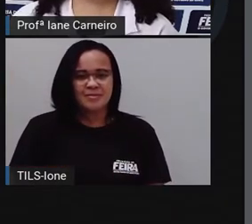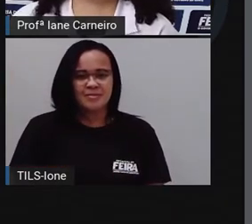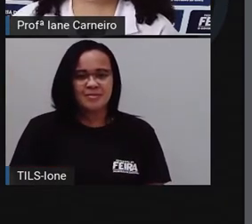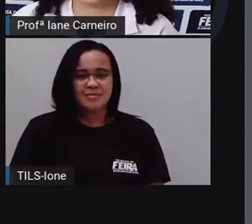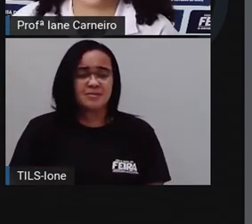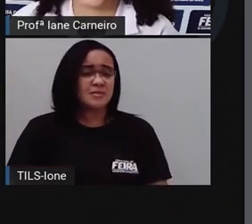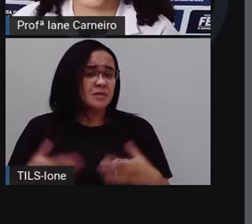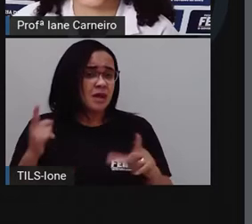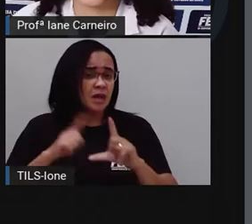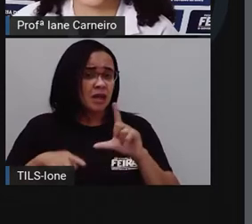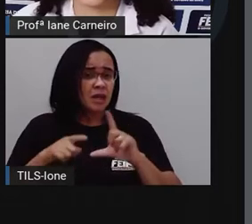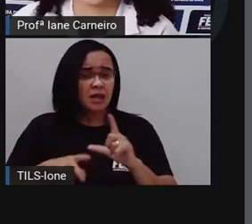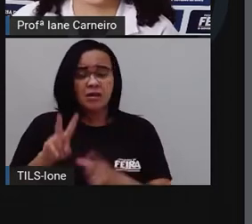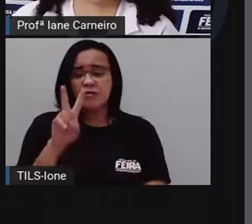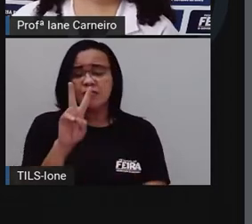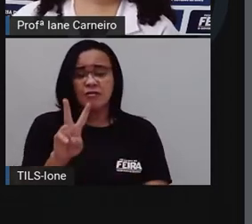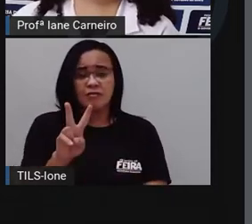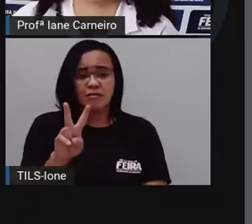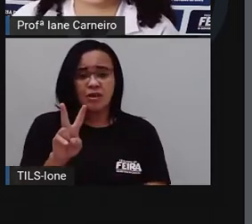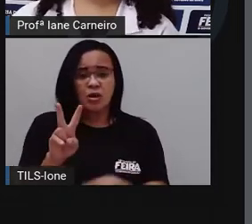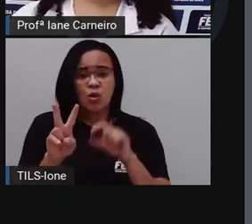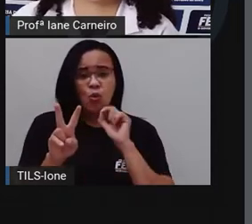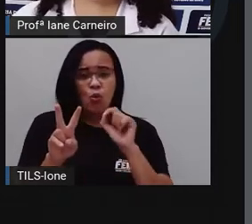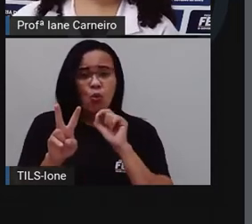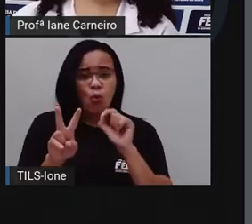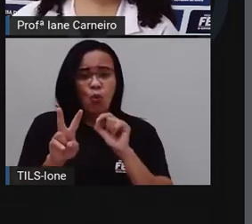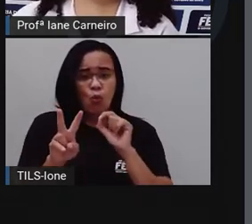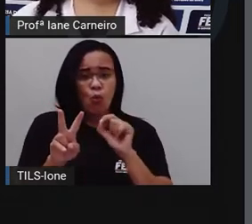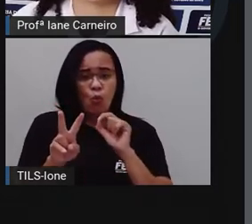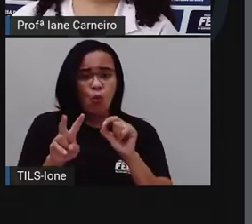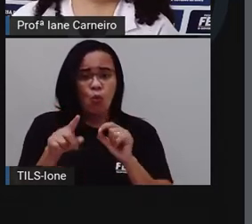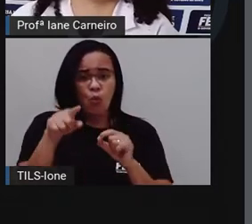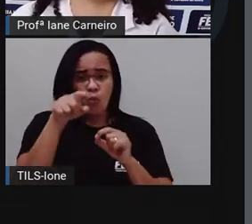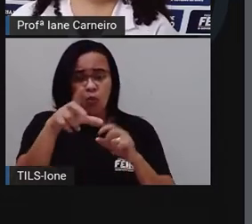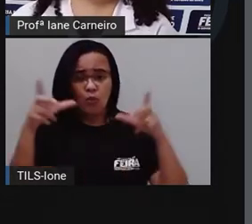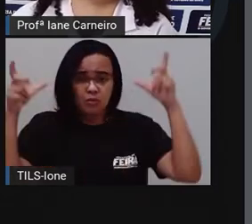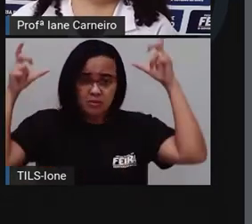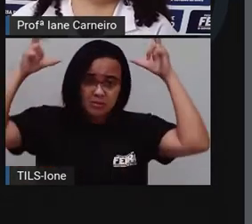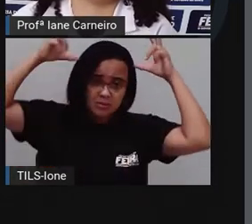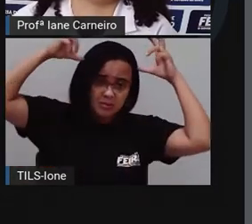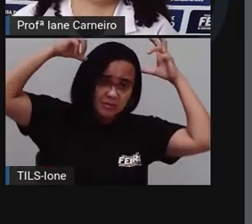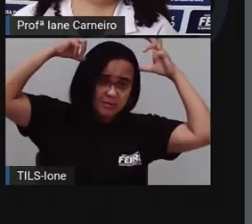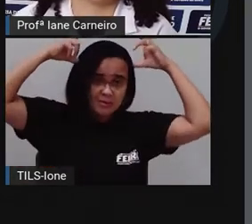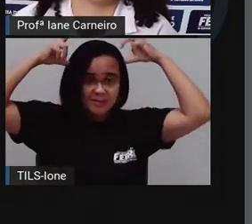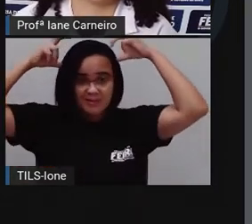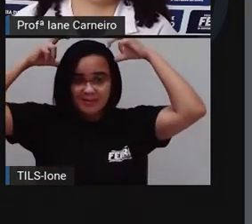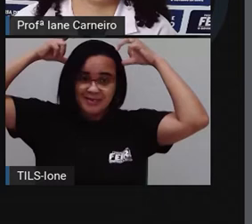E com a letra V, um veado passando no verão.